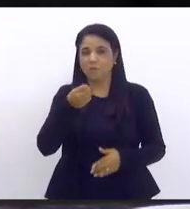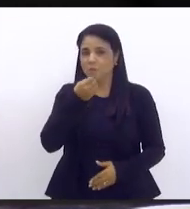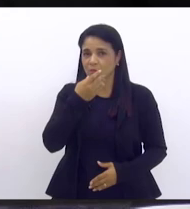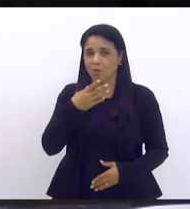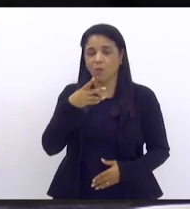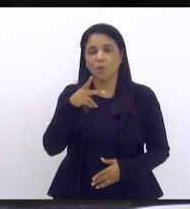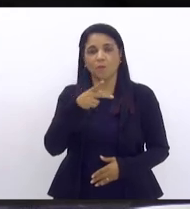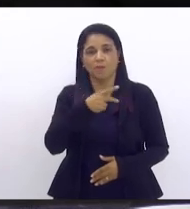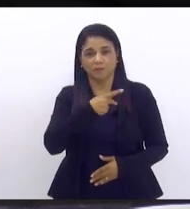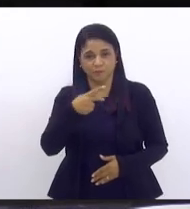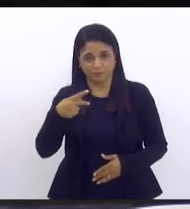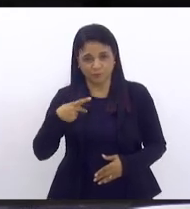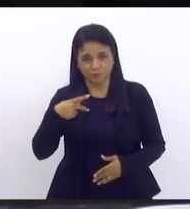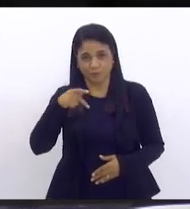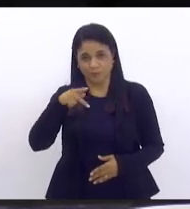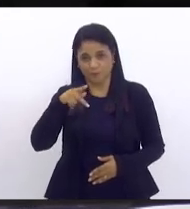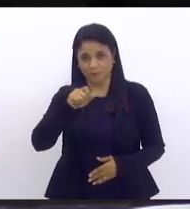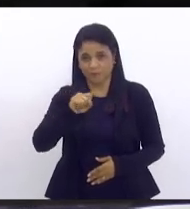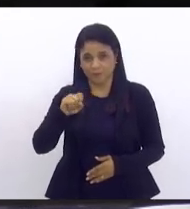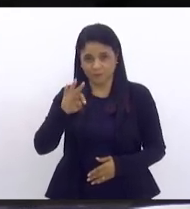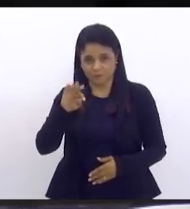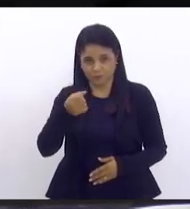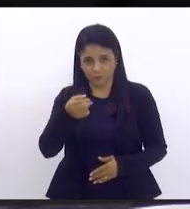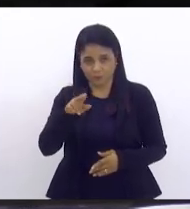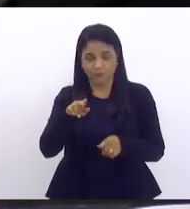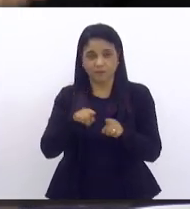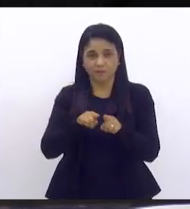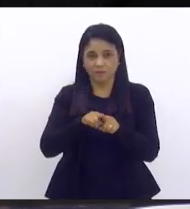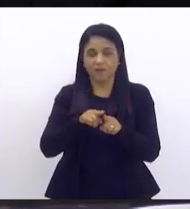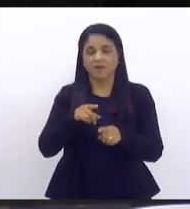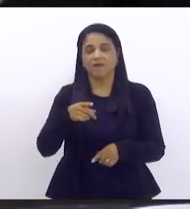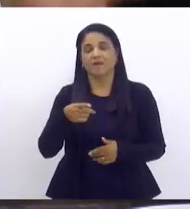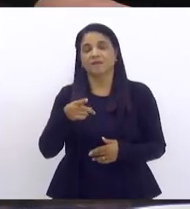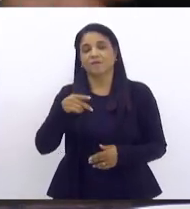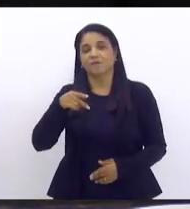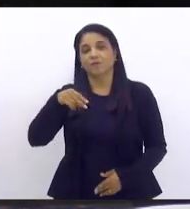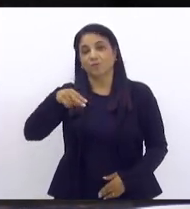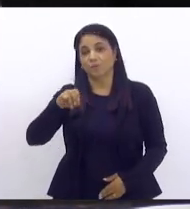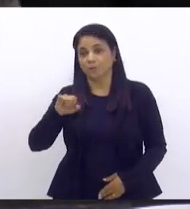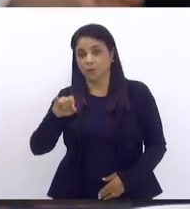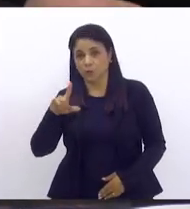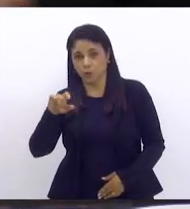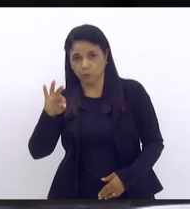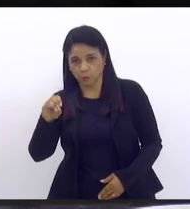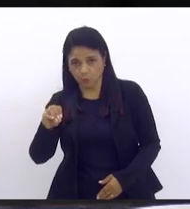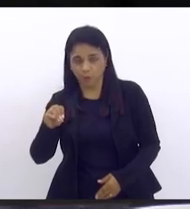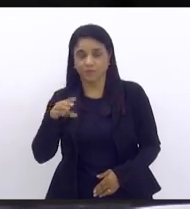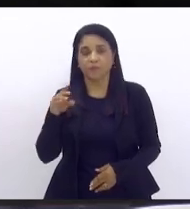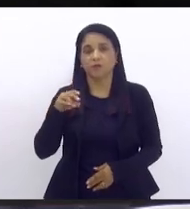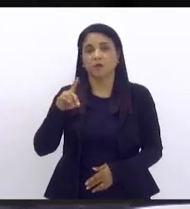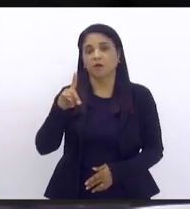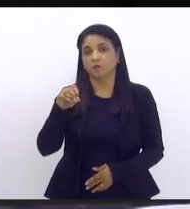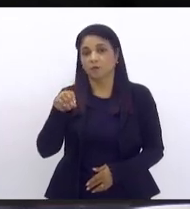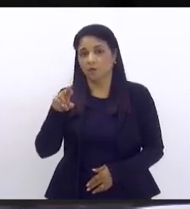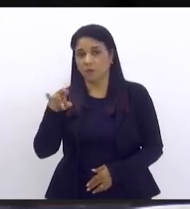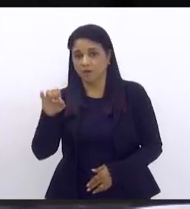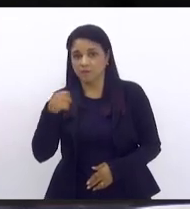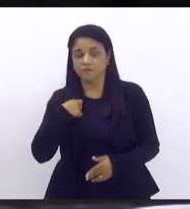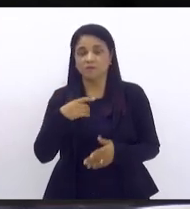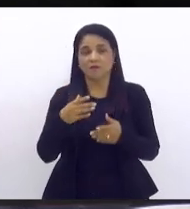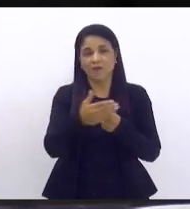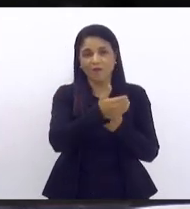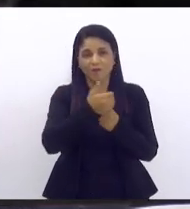da Doris, que, bem disse o Fred, se não nos tivesse acolhido dia 3 de abril de 92, nós não